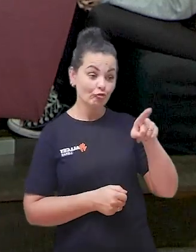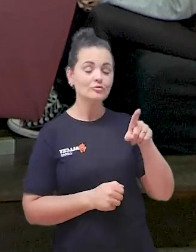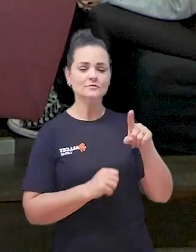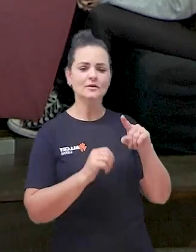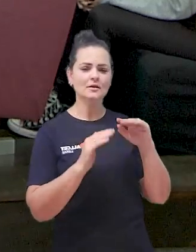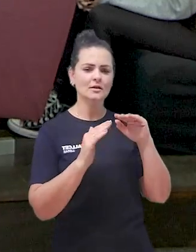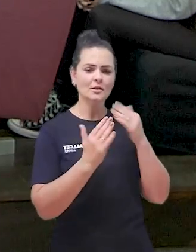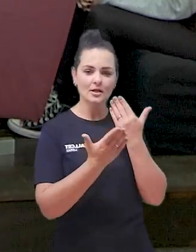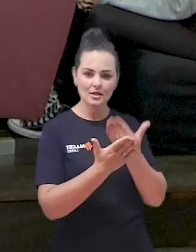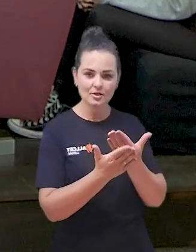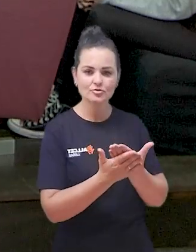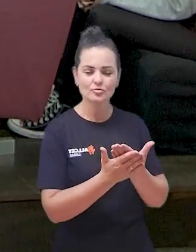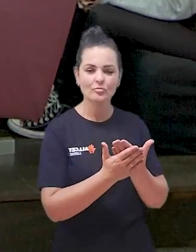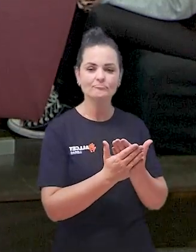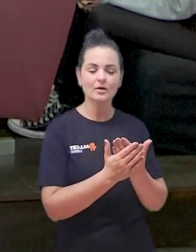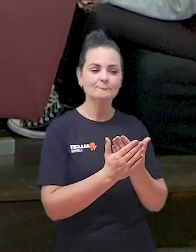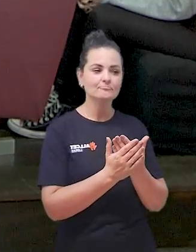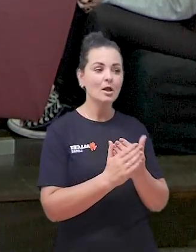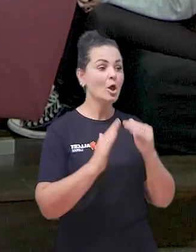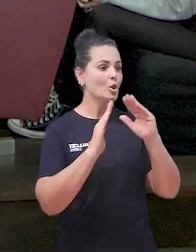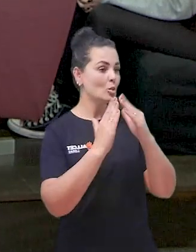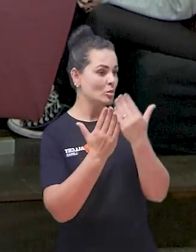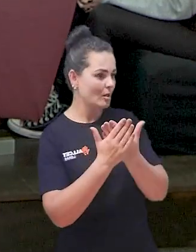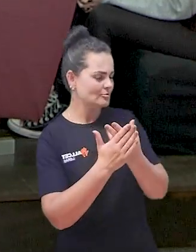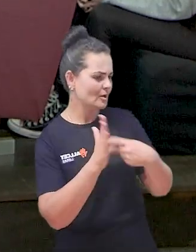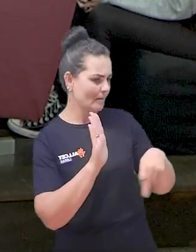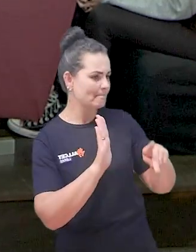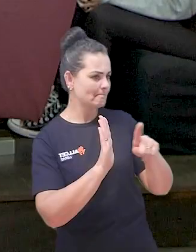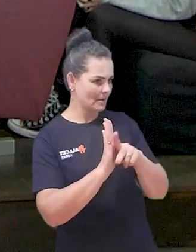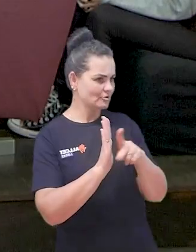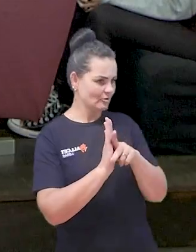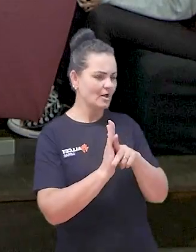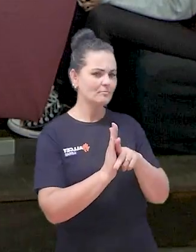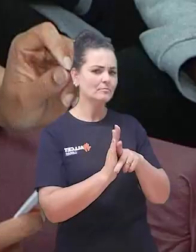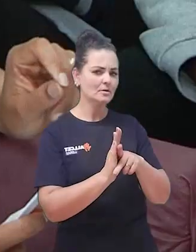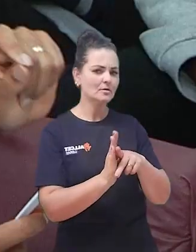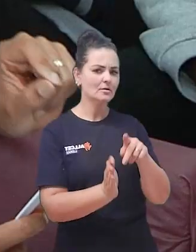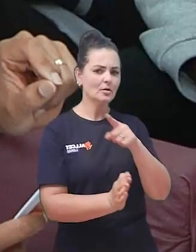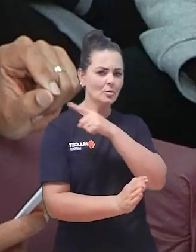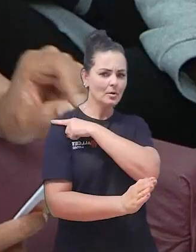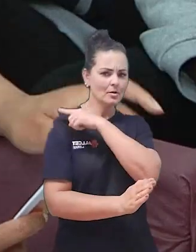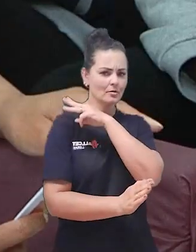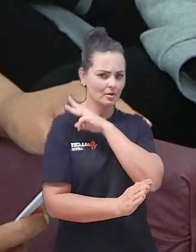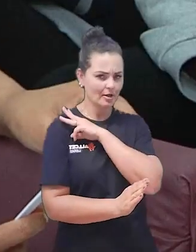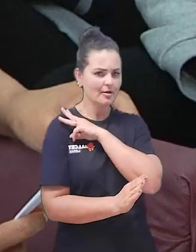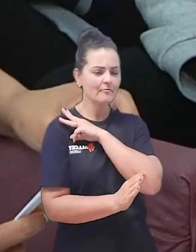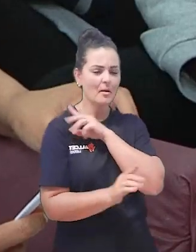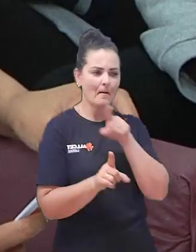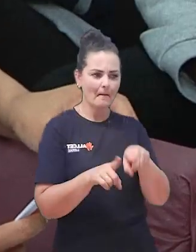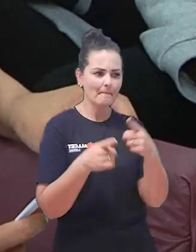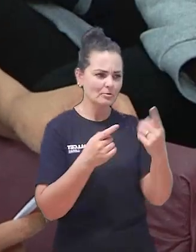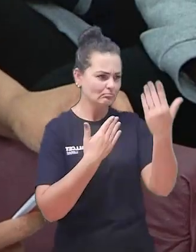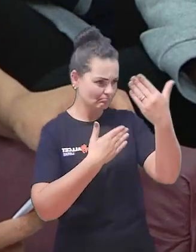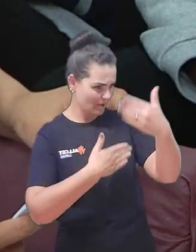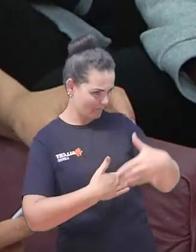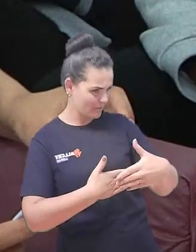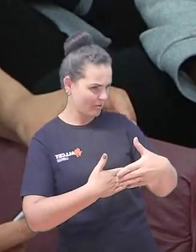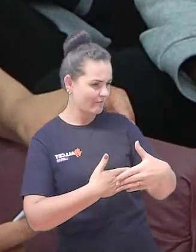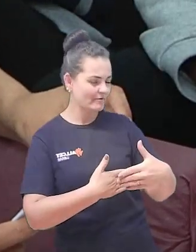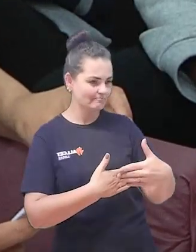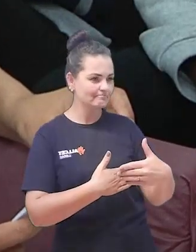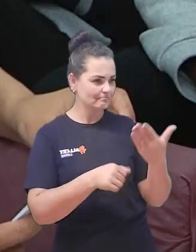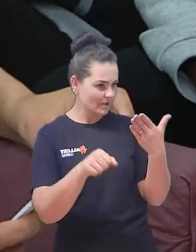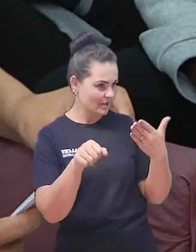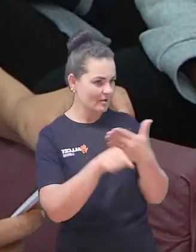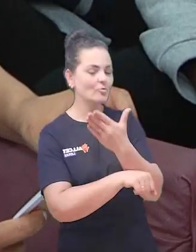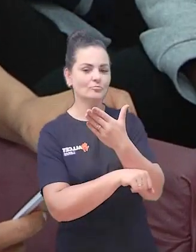em uma escola particular, depois de ter passado em uma espécie de vestibular. Desta forma, conseguindo uma bolsa de estudos